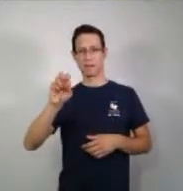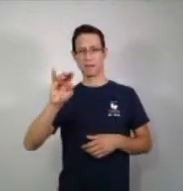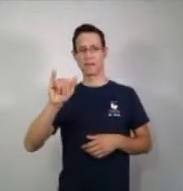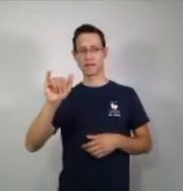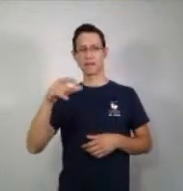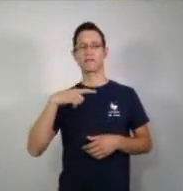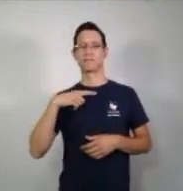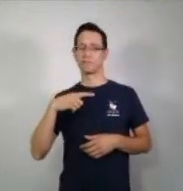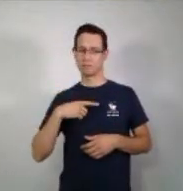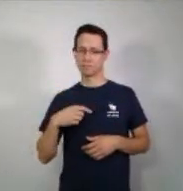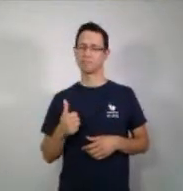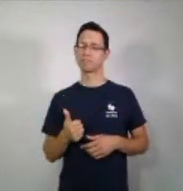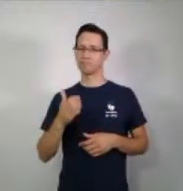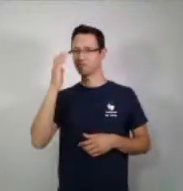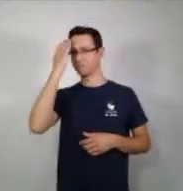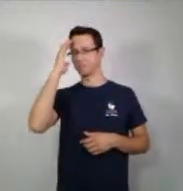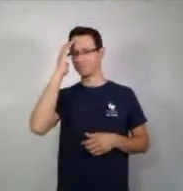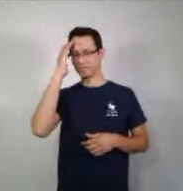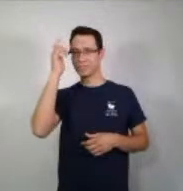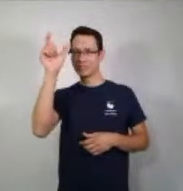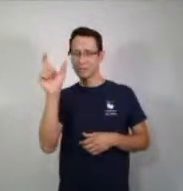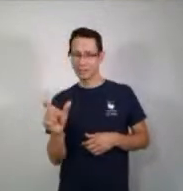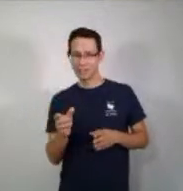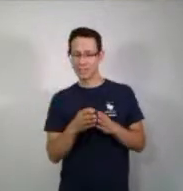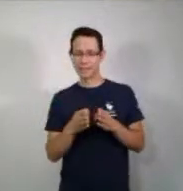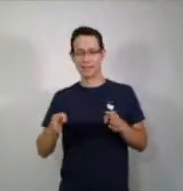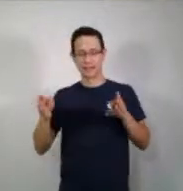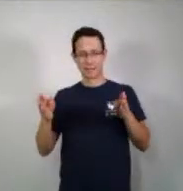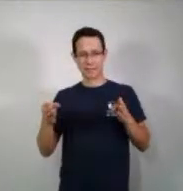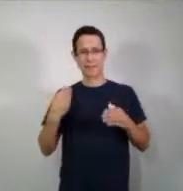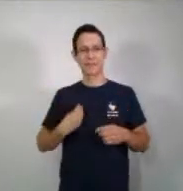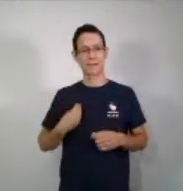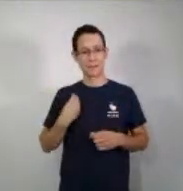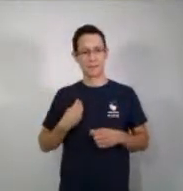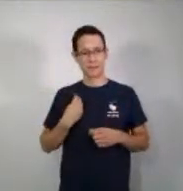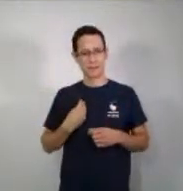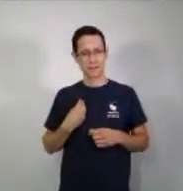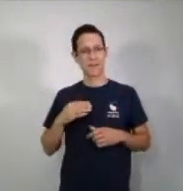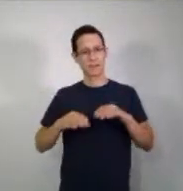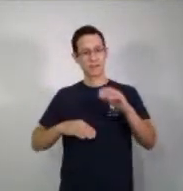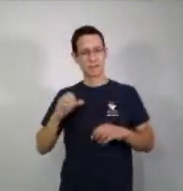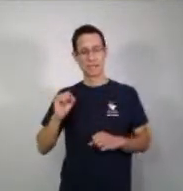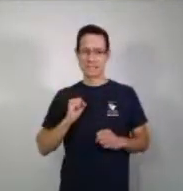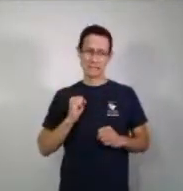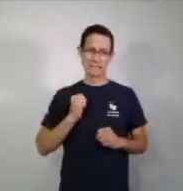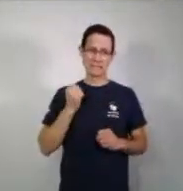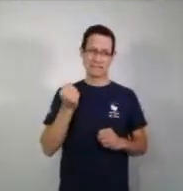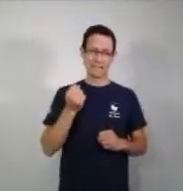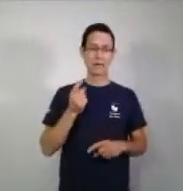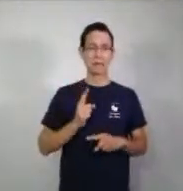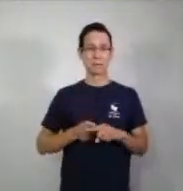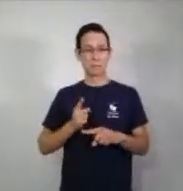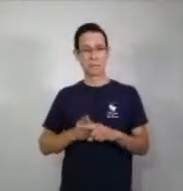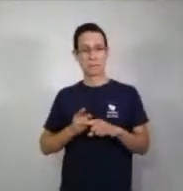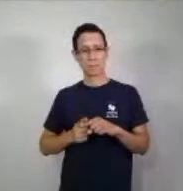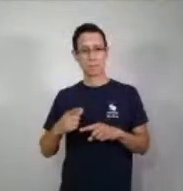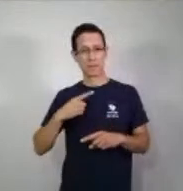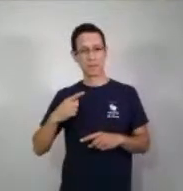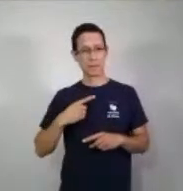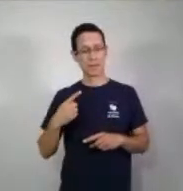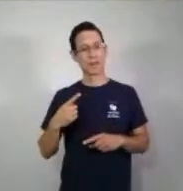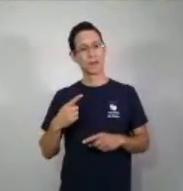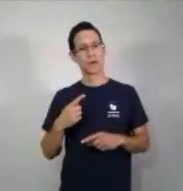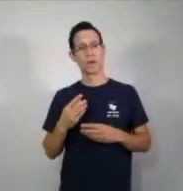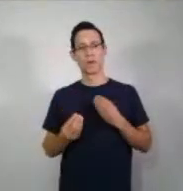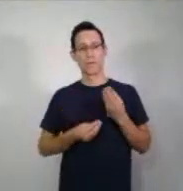entende em um momento da vida do Rony também, que dá muita raiva, porque ele está... Essa é uma coisa que, como pesquisadora,